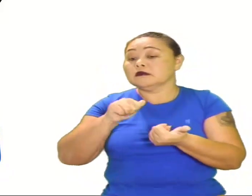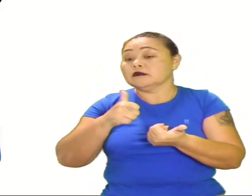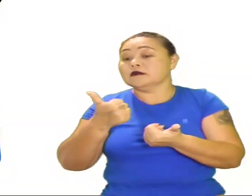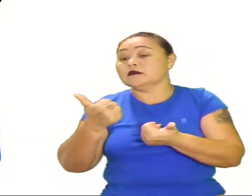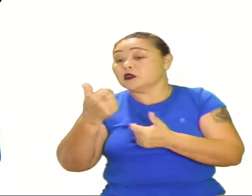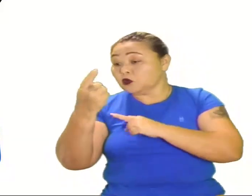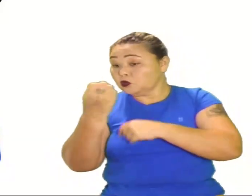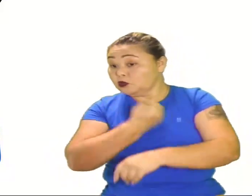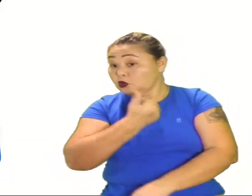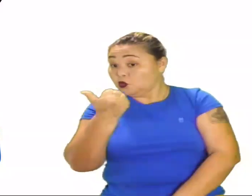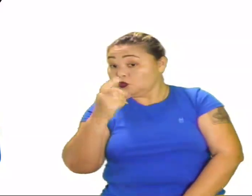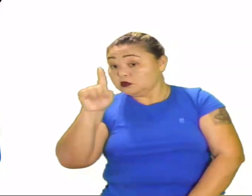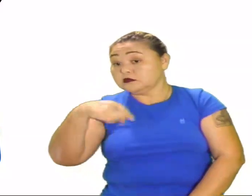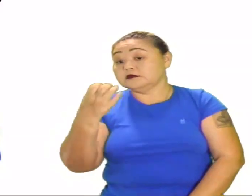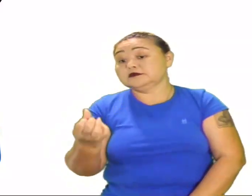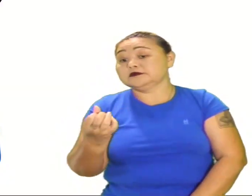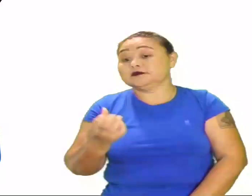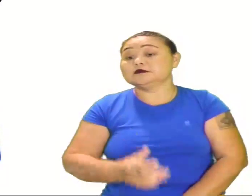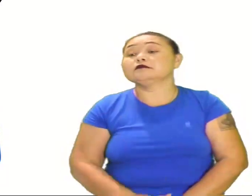e o 6.